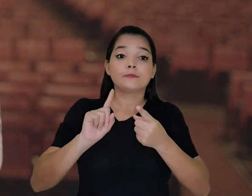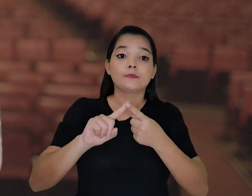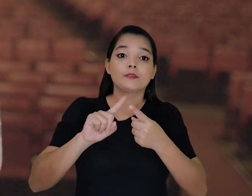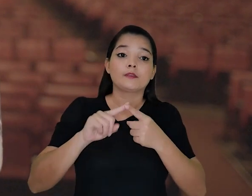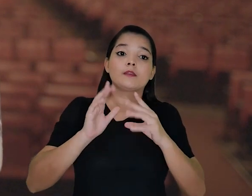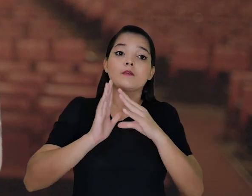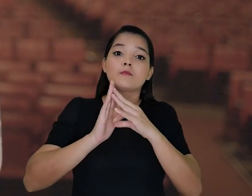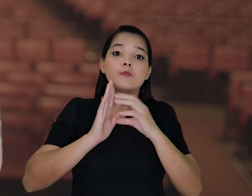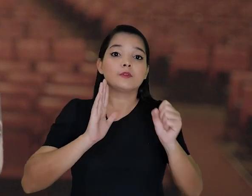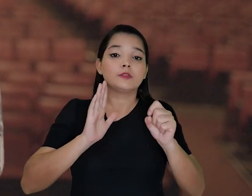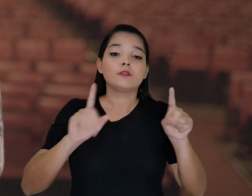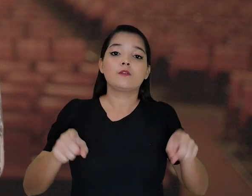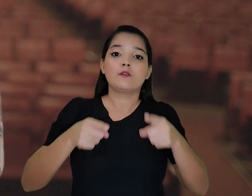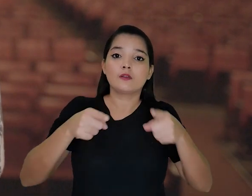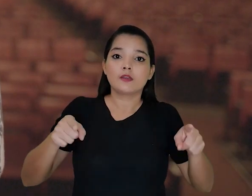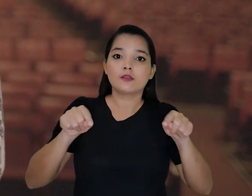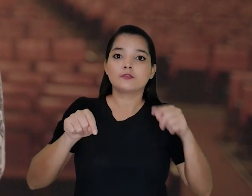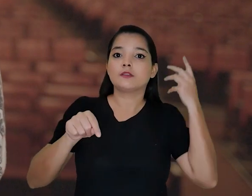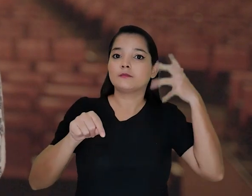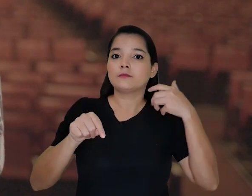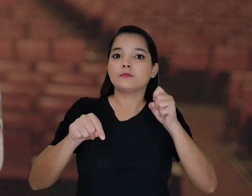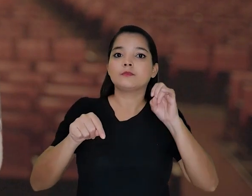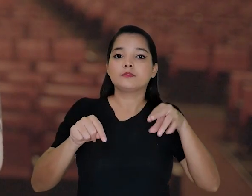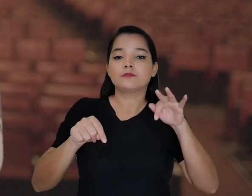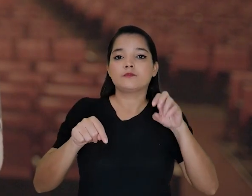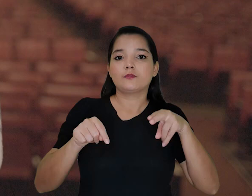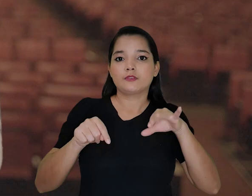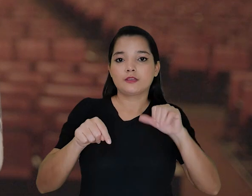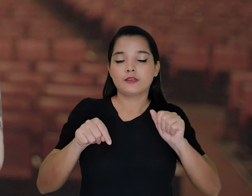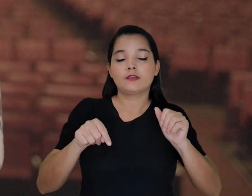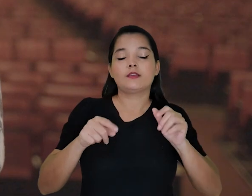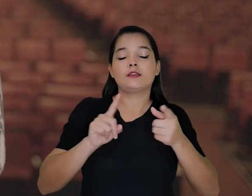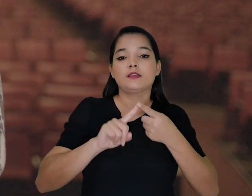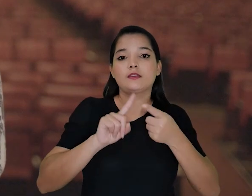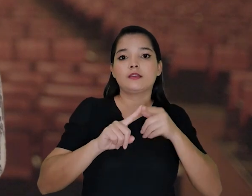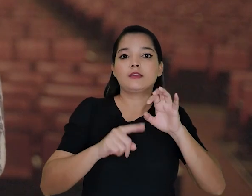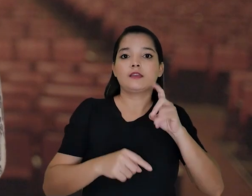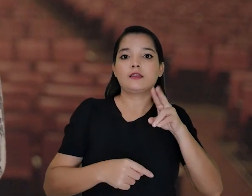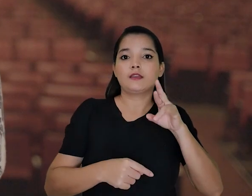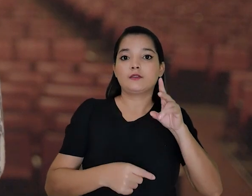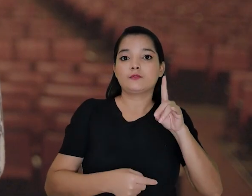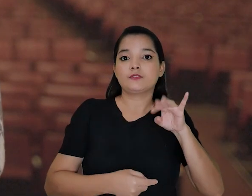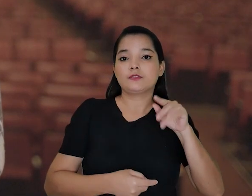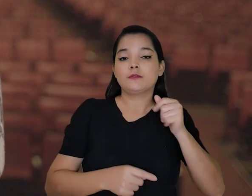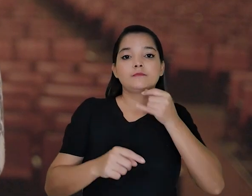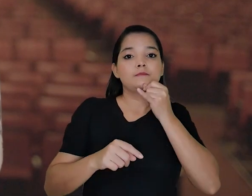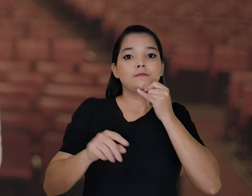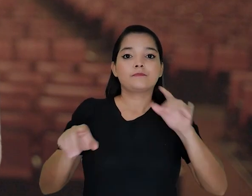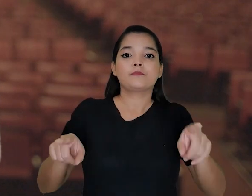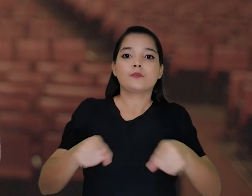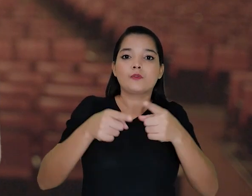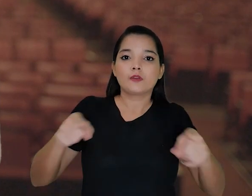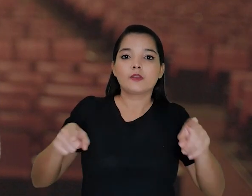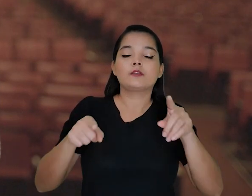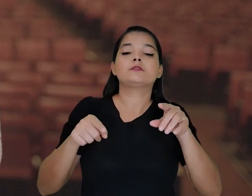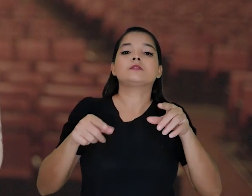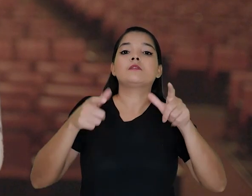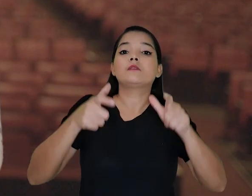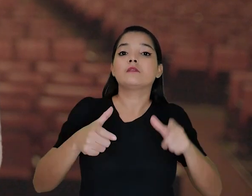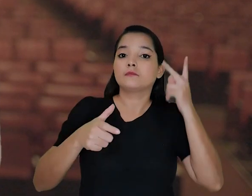Orquestra ah Sinfônica erudita nós temos por exemplo a orquestra a zesp orquestra do Estado de São Paulo